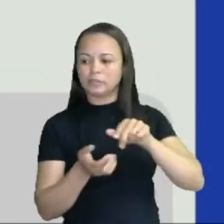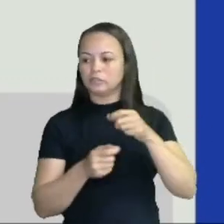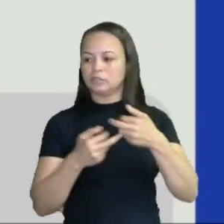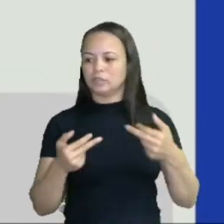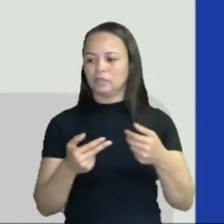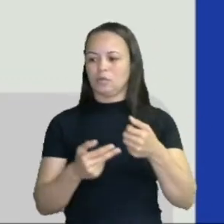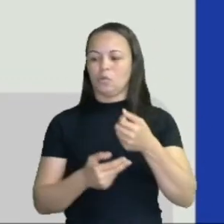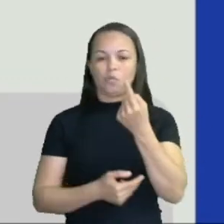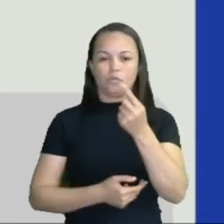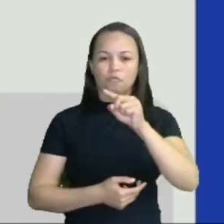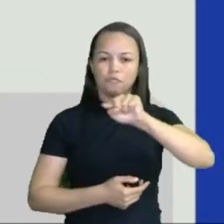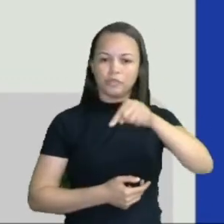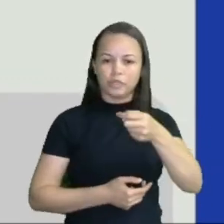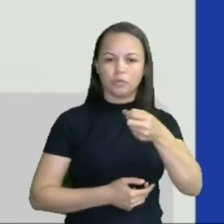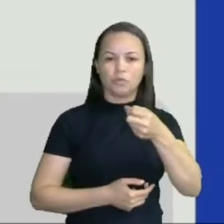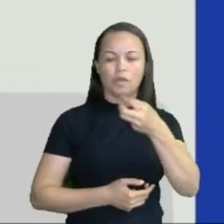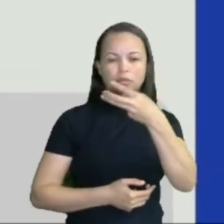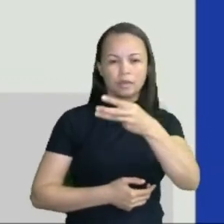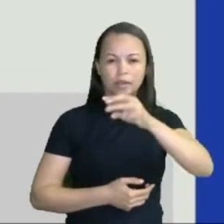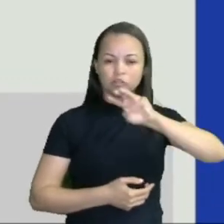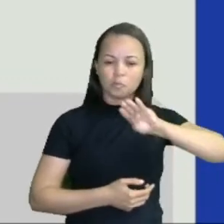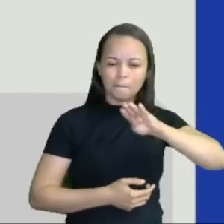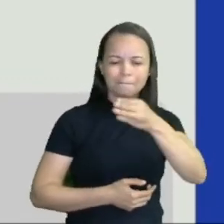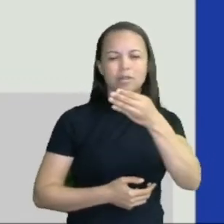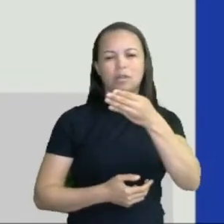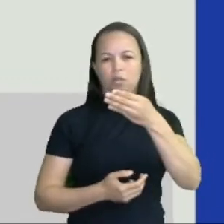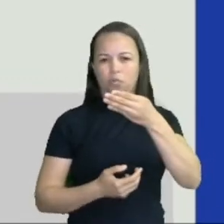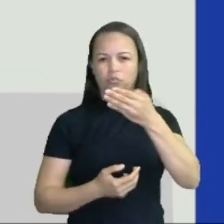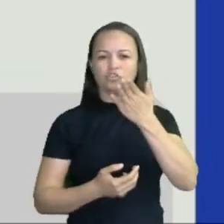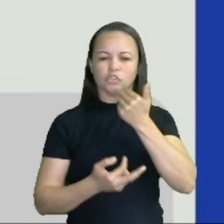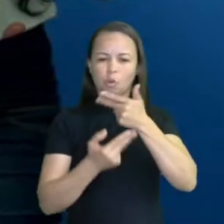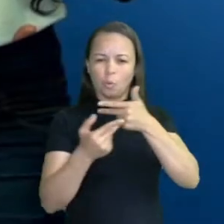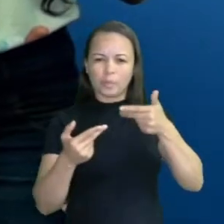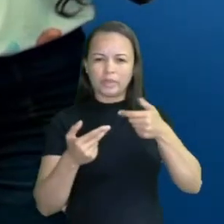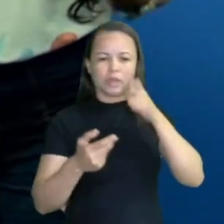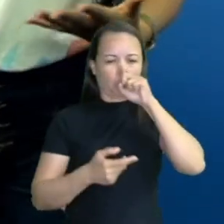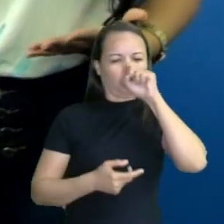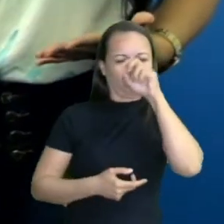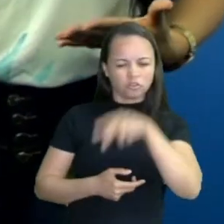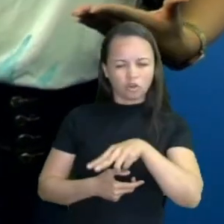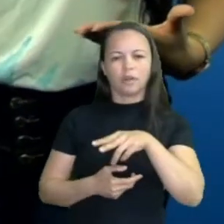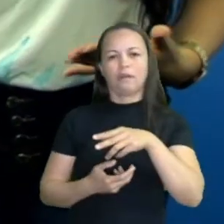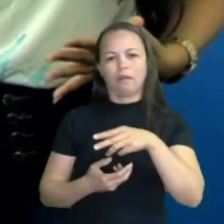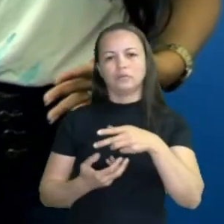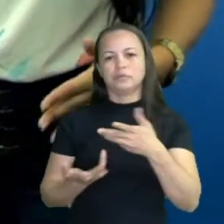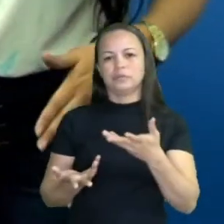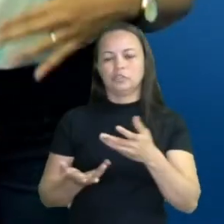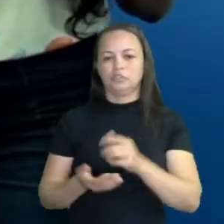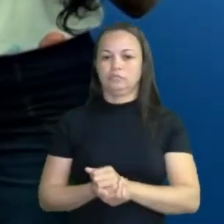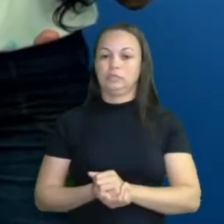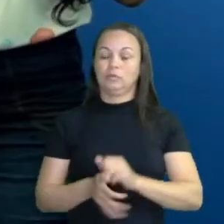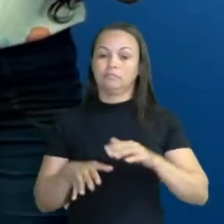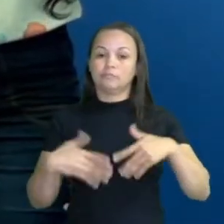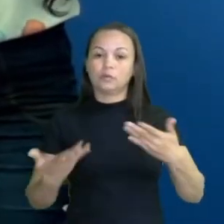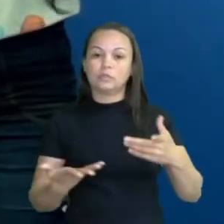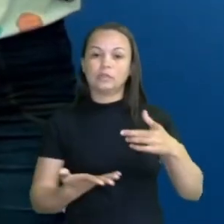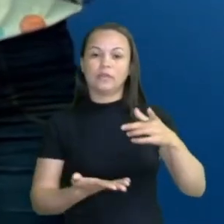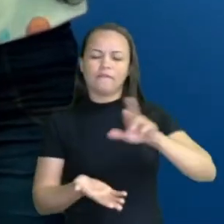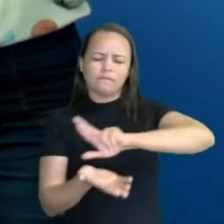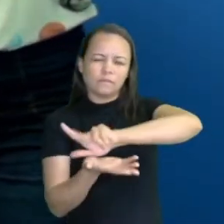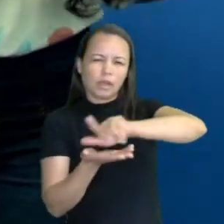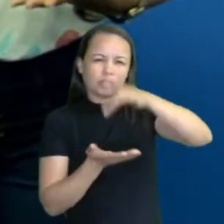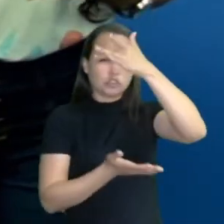são jogados no lixo todos os anos no mundo. Então, ó, enquanto tem tantas pessoas passando fome,